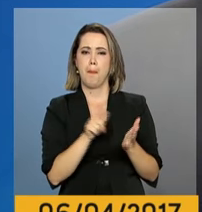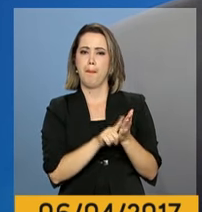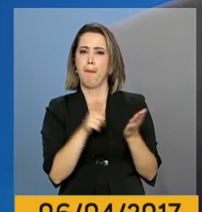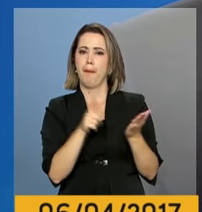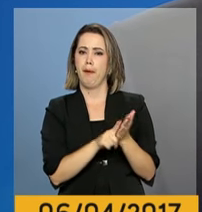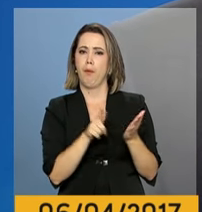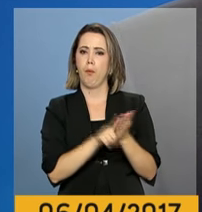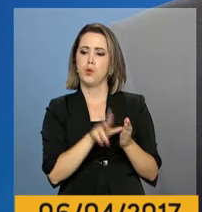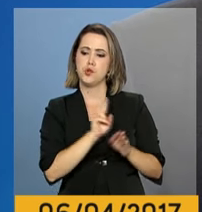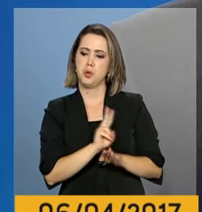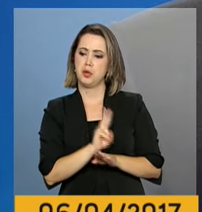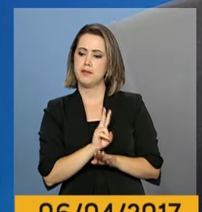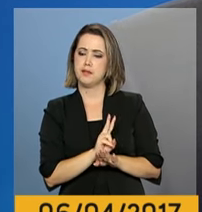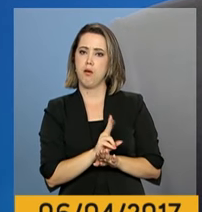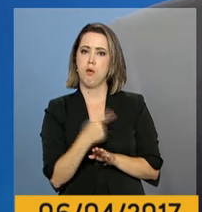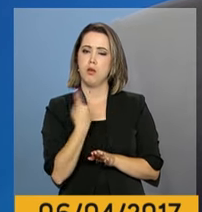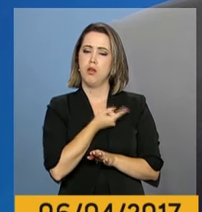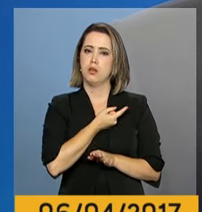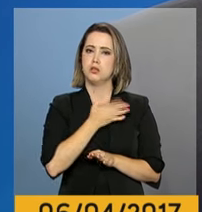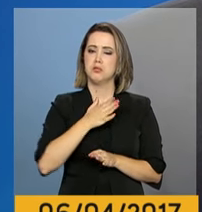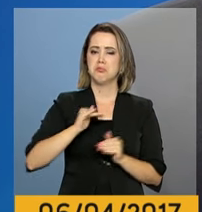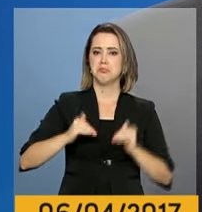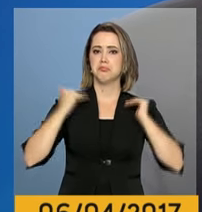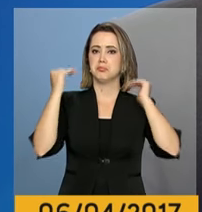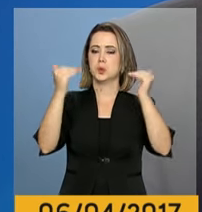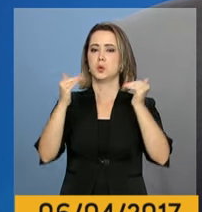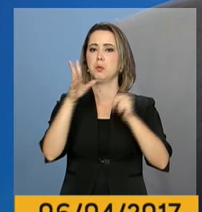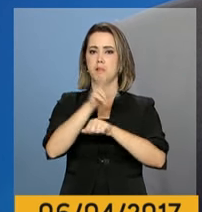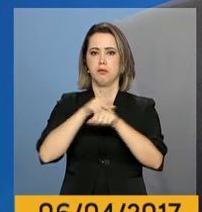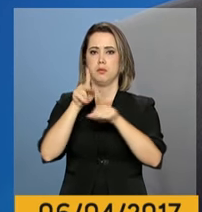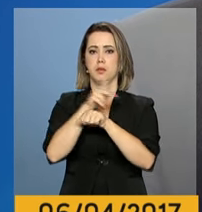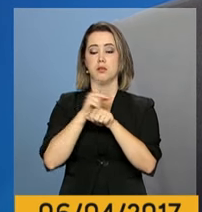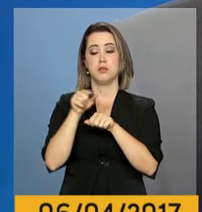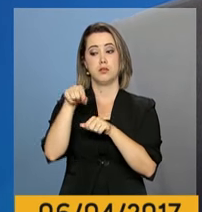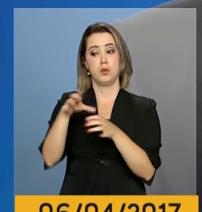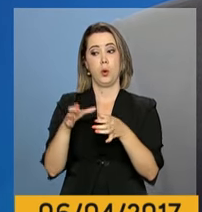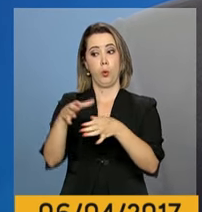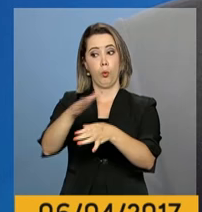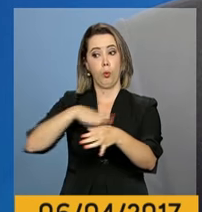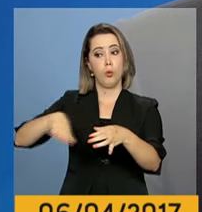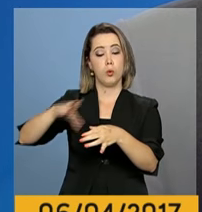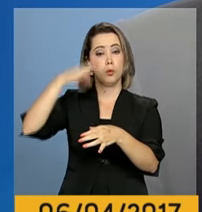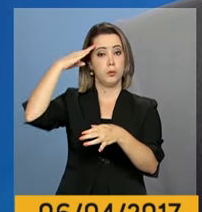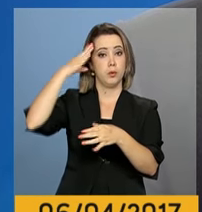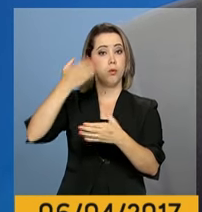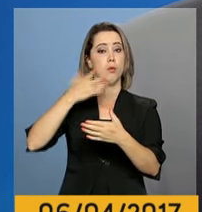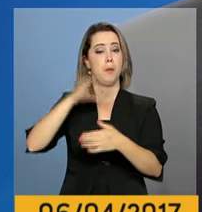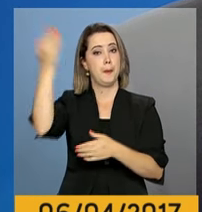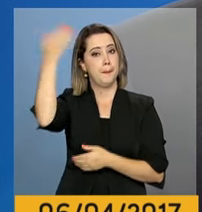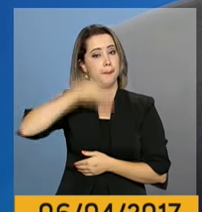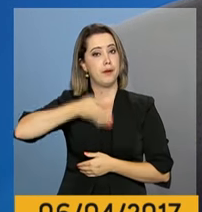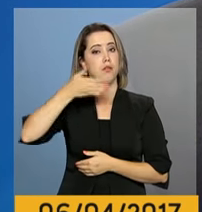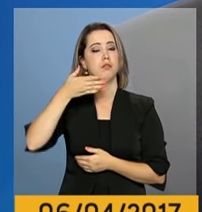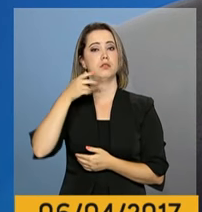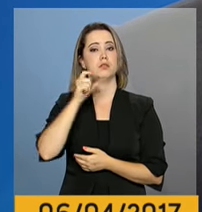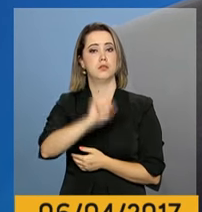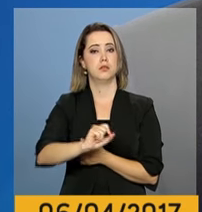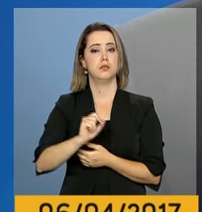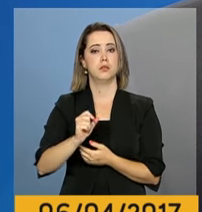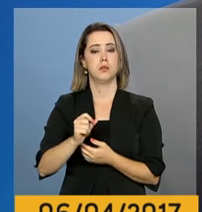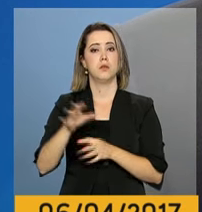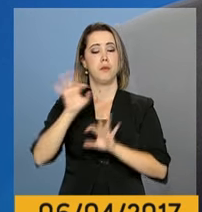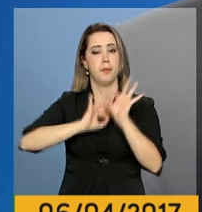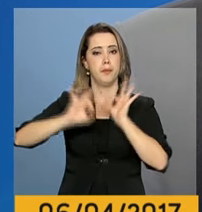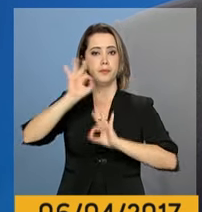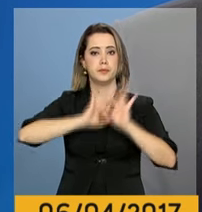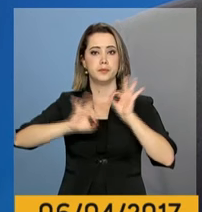de guardiã de nossa soberania que as Forças Armadas dão prova de denodo e